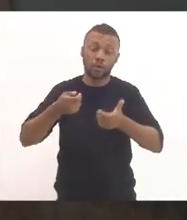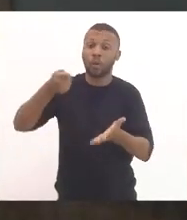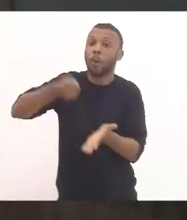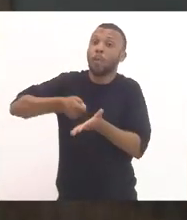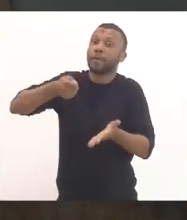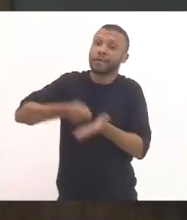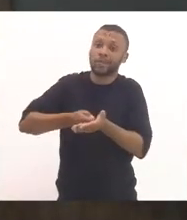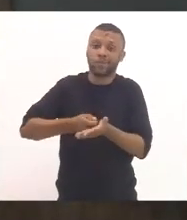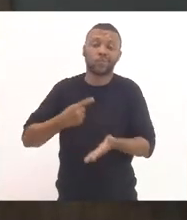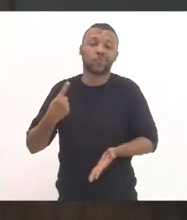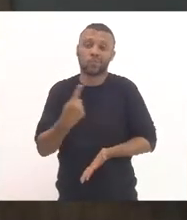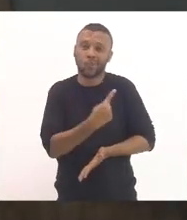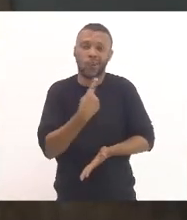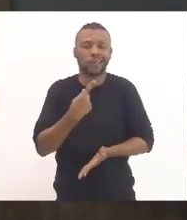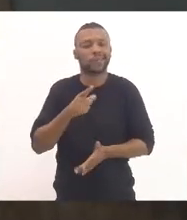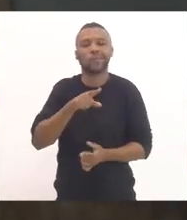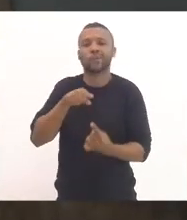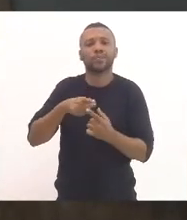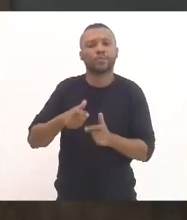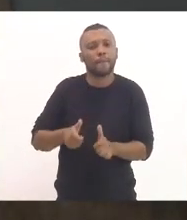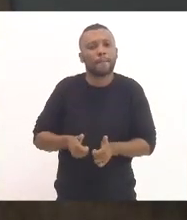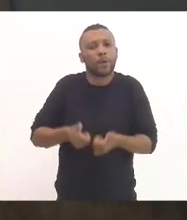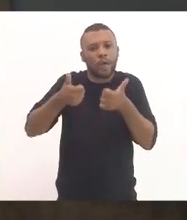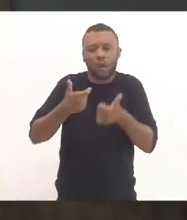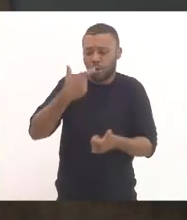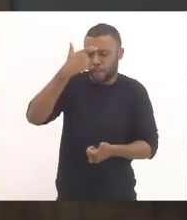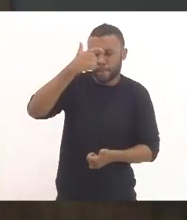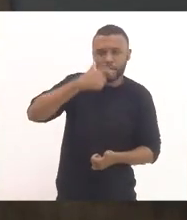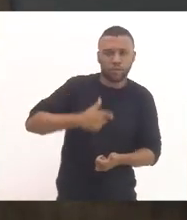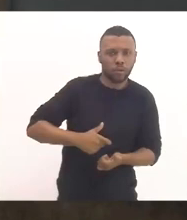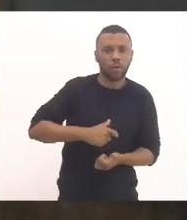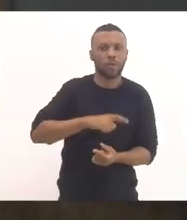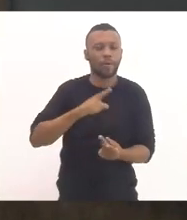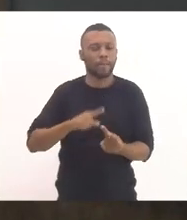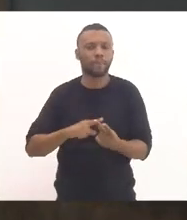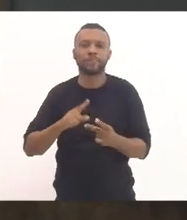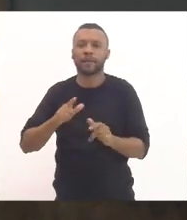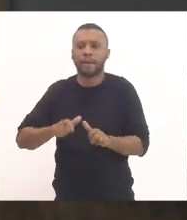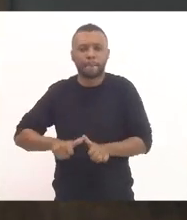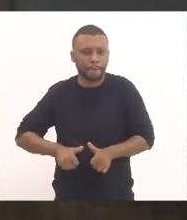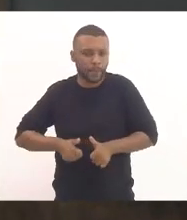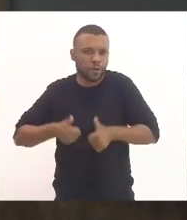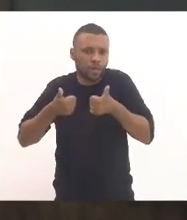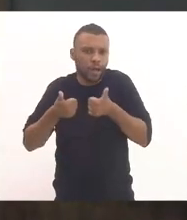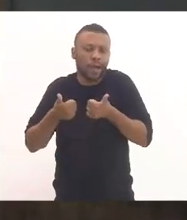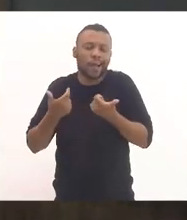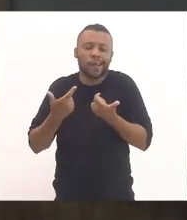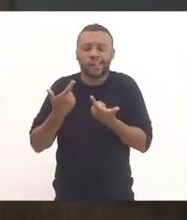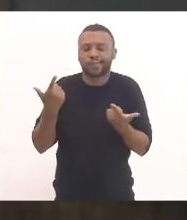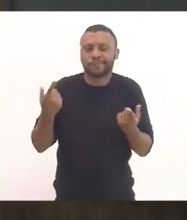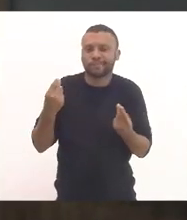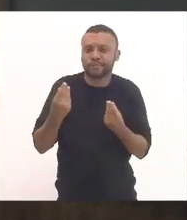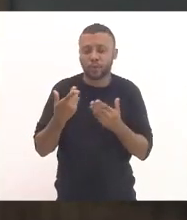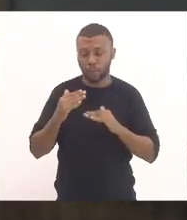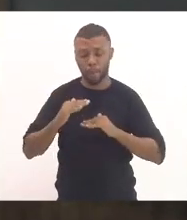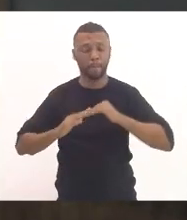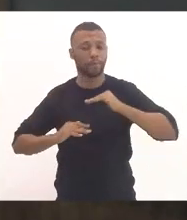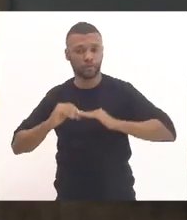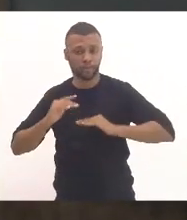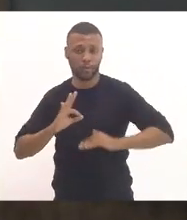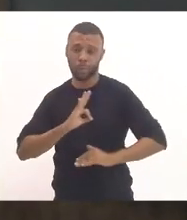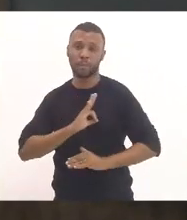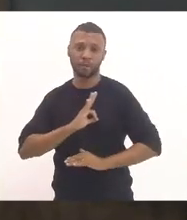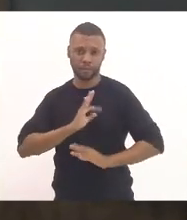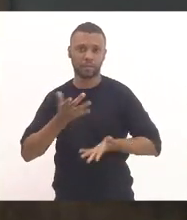aí é obrigação Nossa melhorar como pessoa melhorar Como um